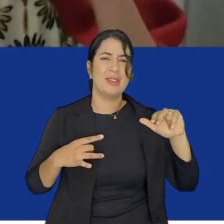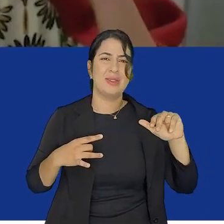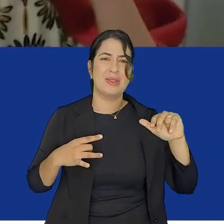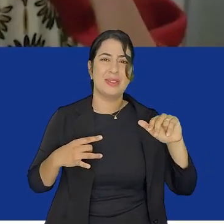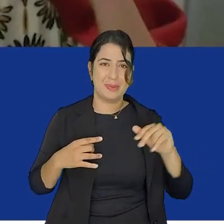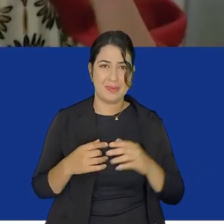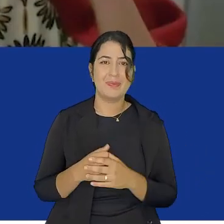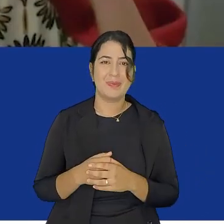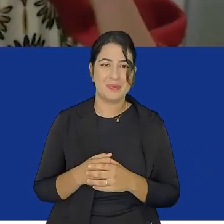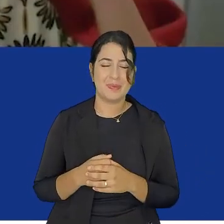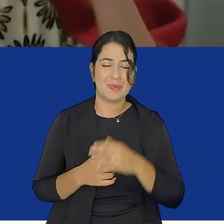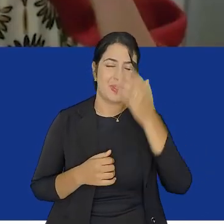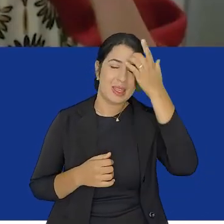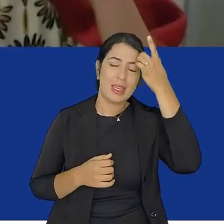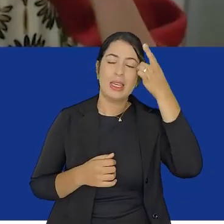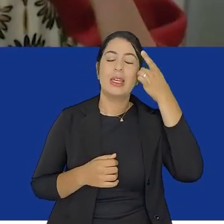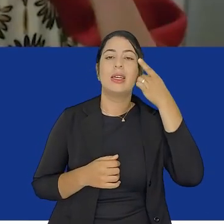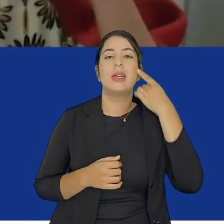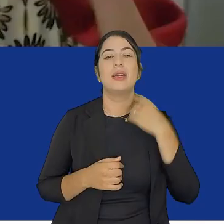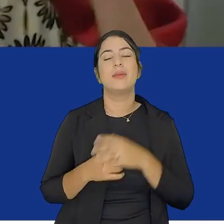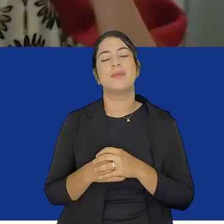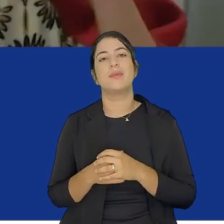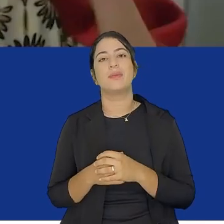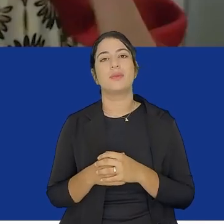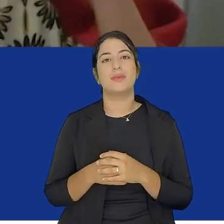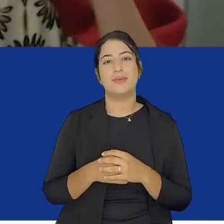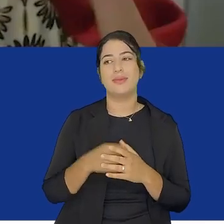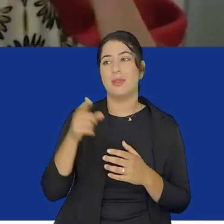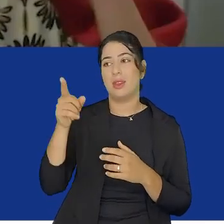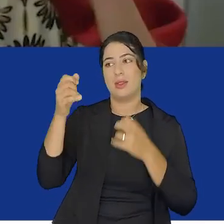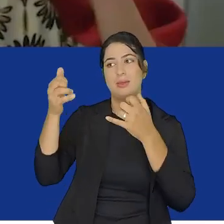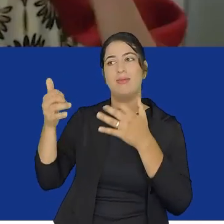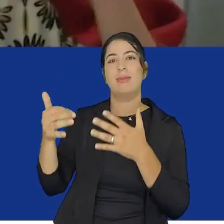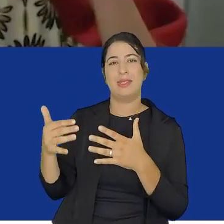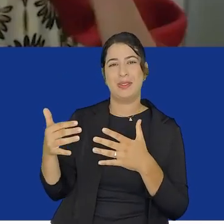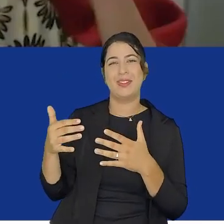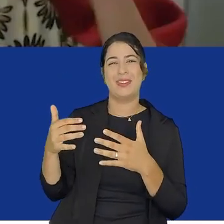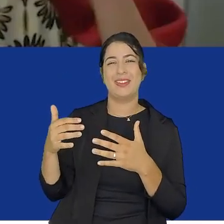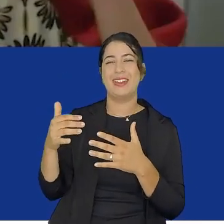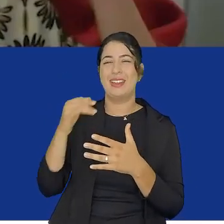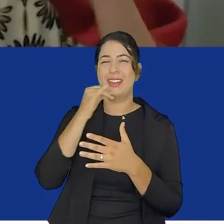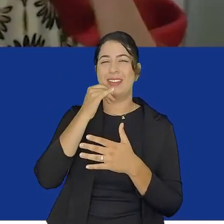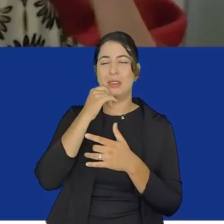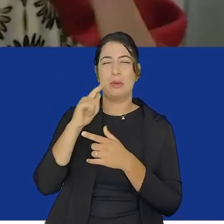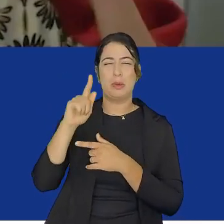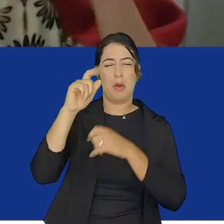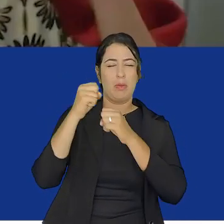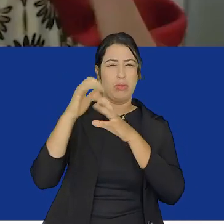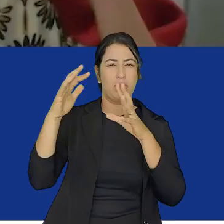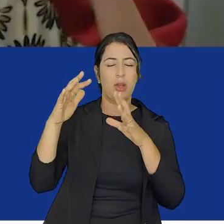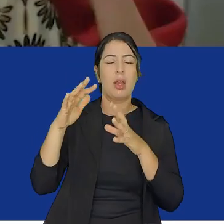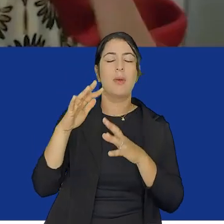só ser pessimista ou otimista em relação, né, usando ali o que ela traz, em relação ao que futuro